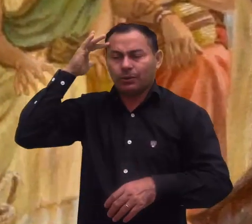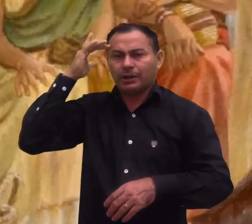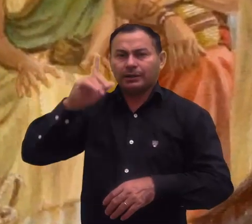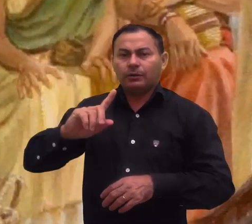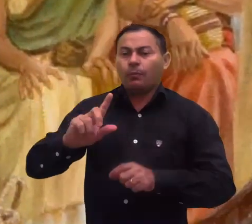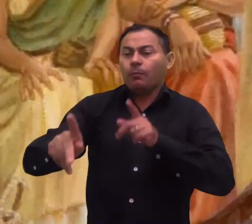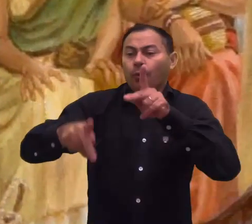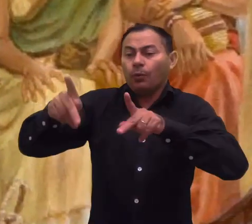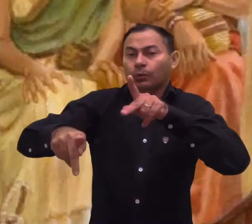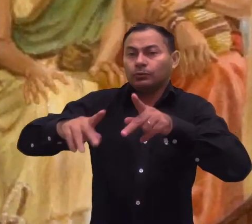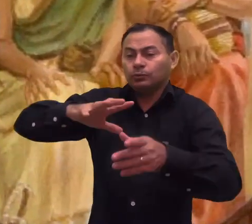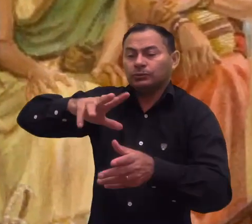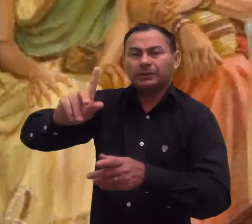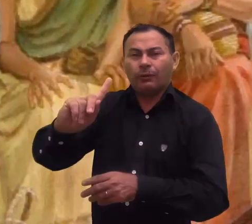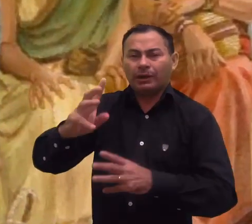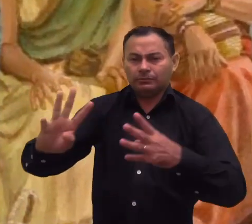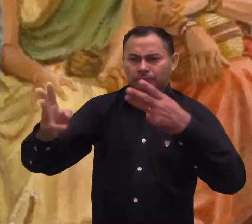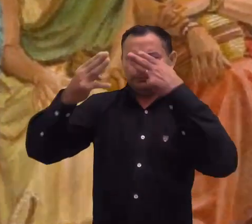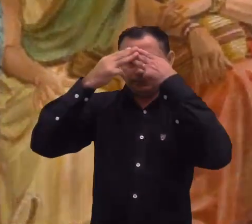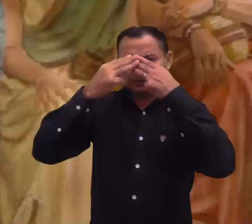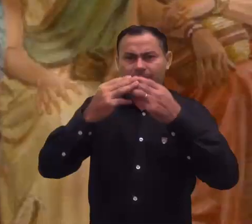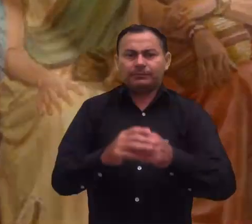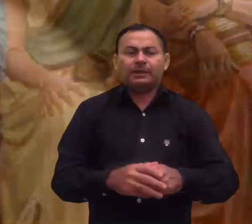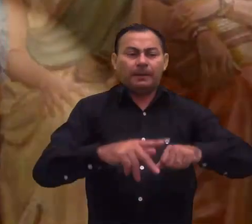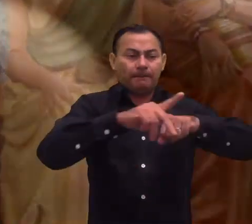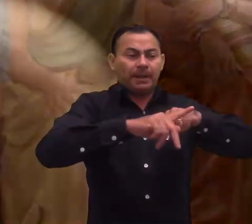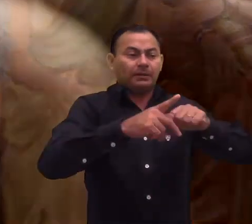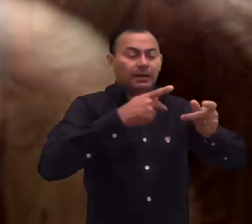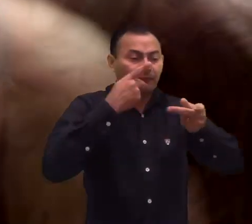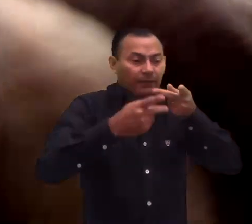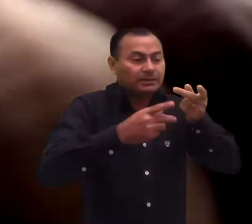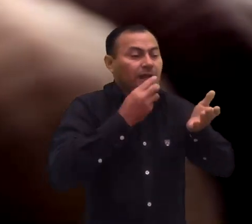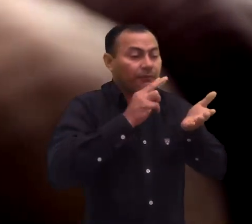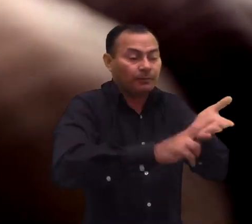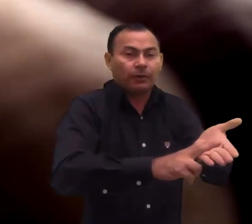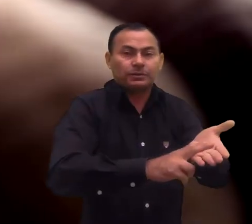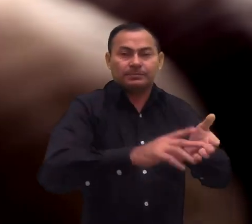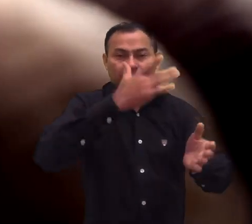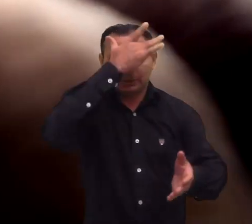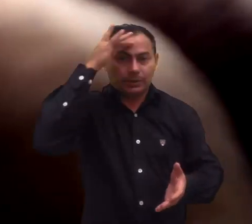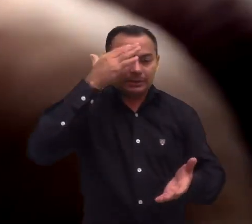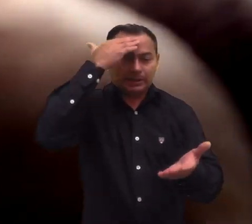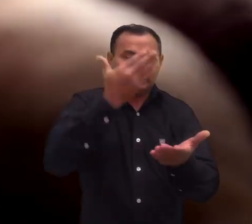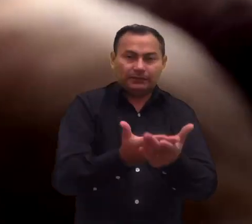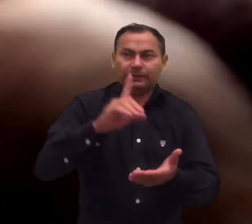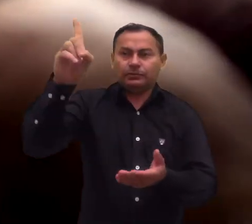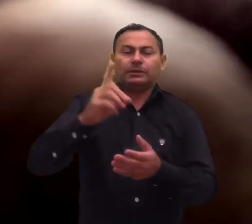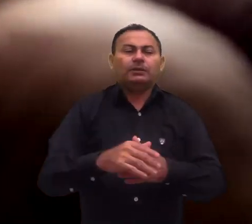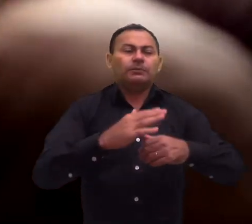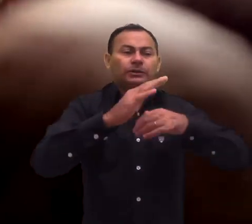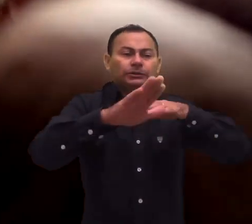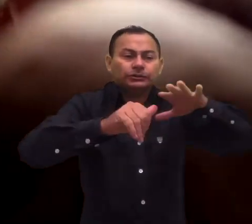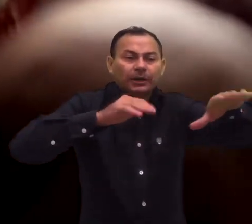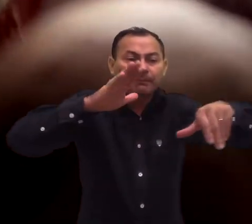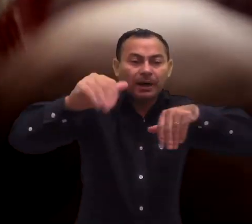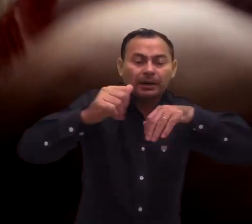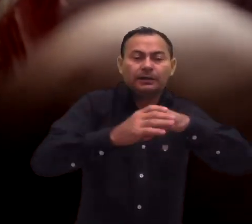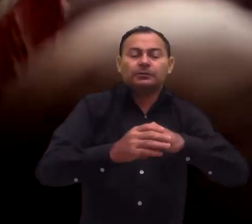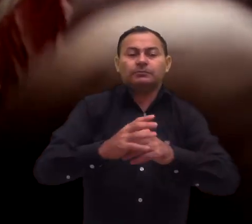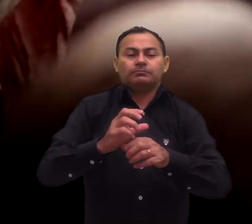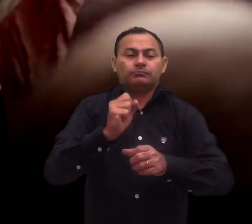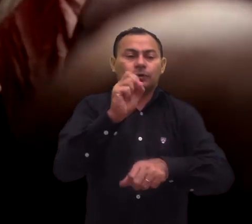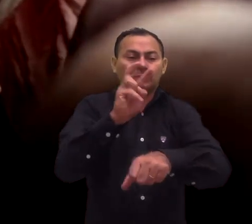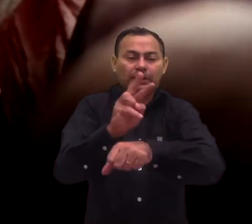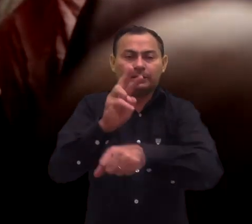ao mundo não judeu? Pedro, por outro lado, escreveu para os crentes judeus. Ele foi chamado para pastorear